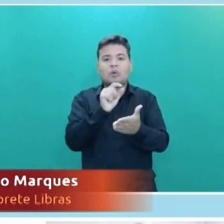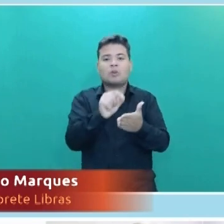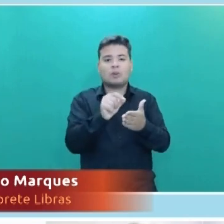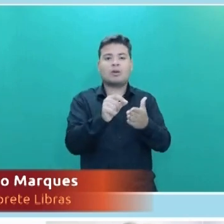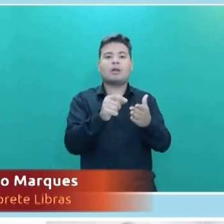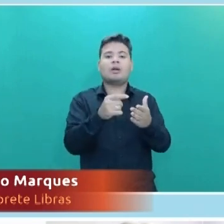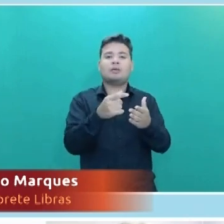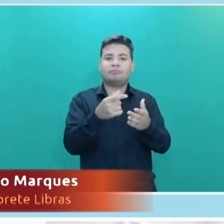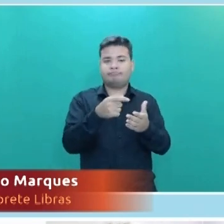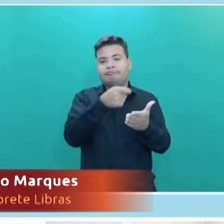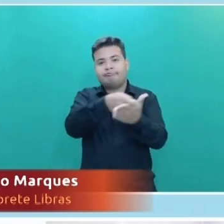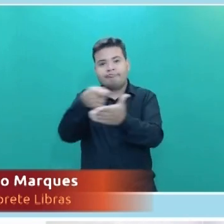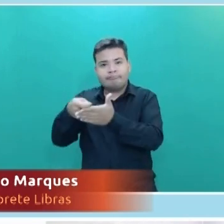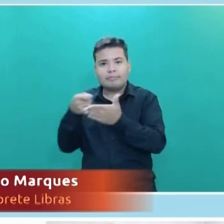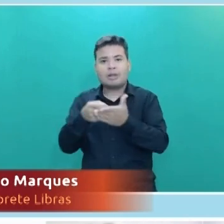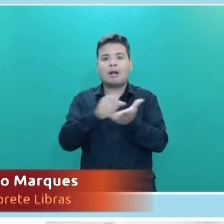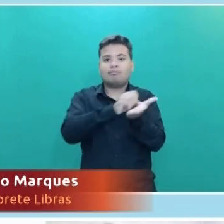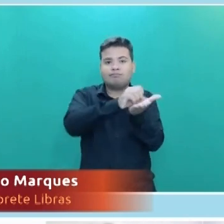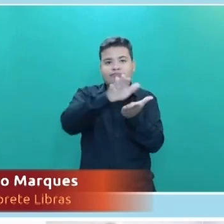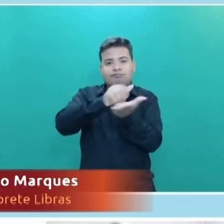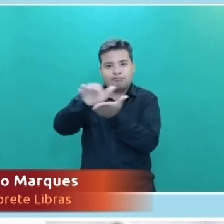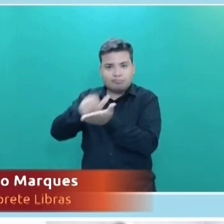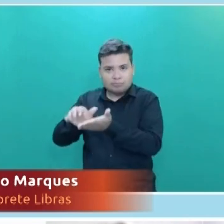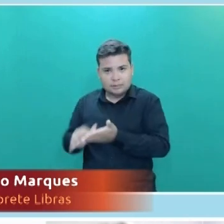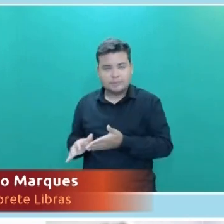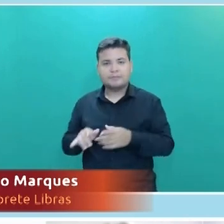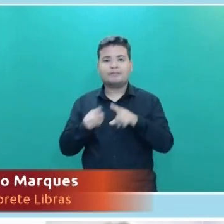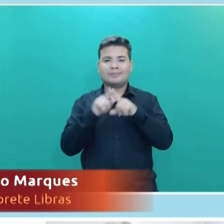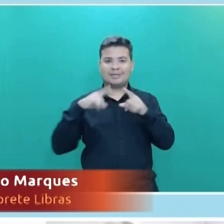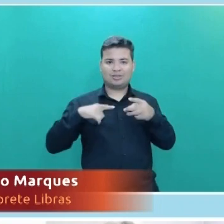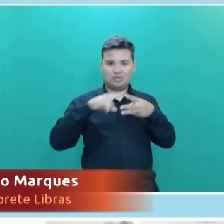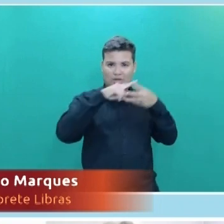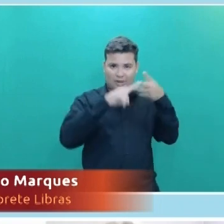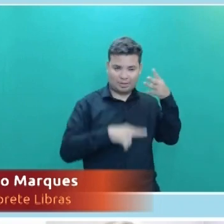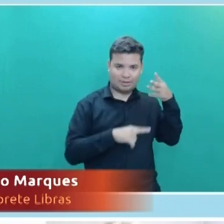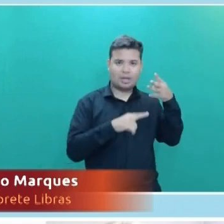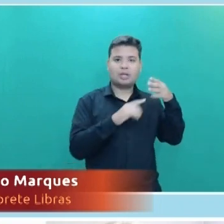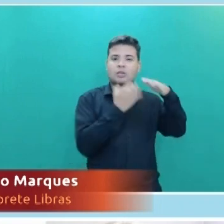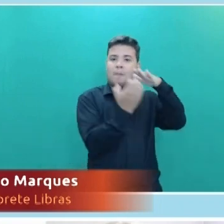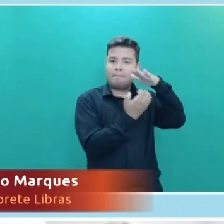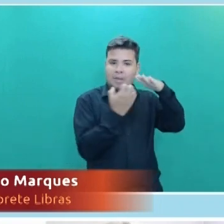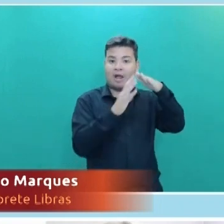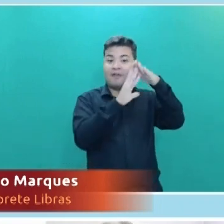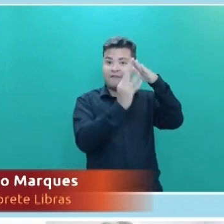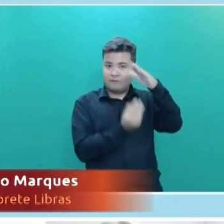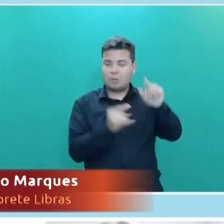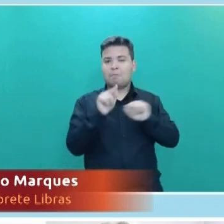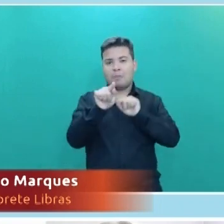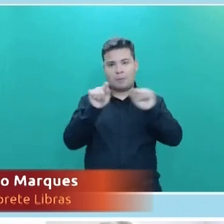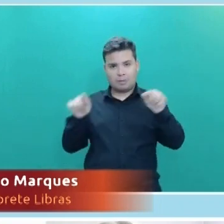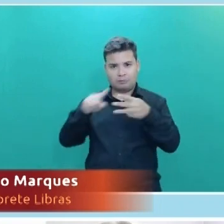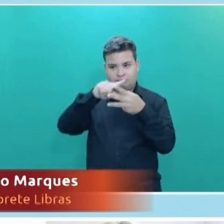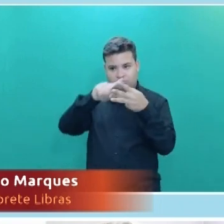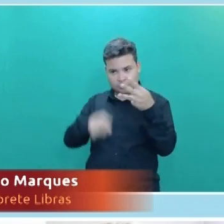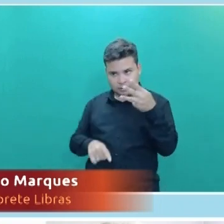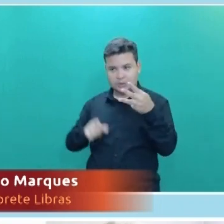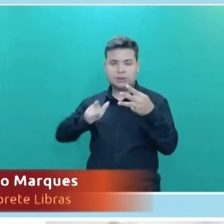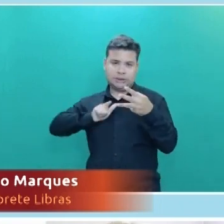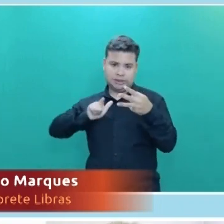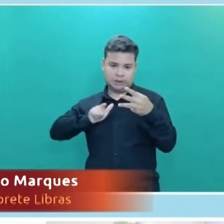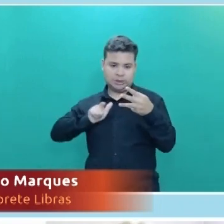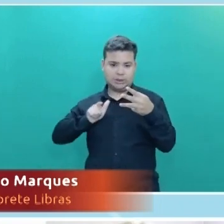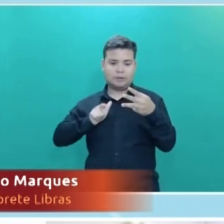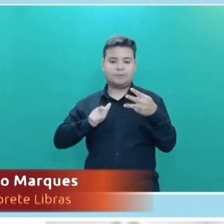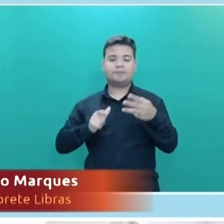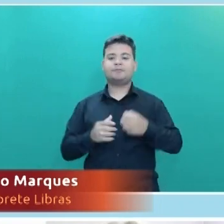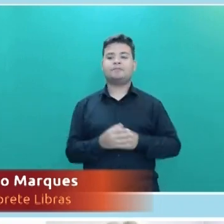as 3 vinícolas, Aurora, Salton e tem uma outra também, Garibaldi, se eu não me engano. Vai